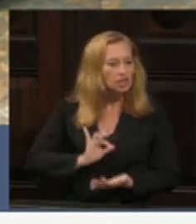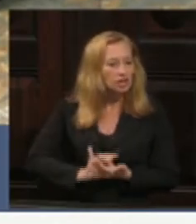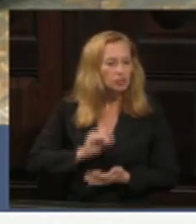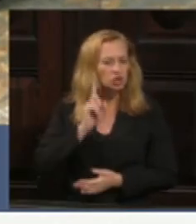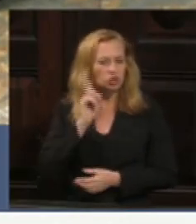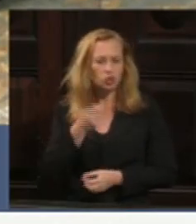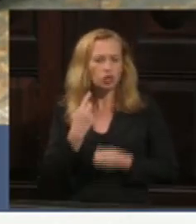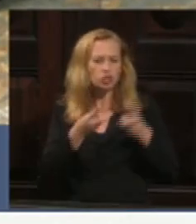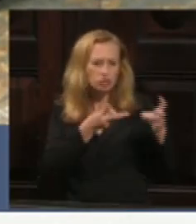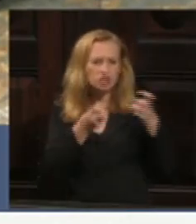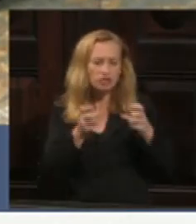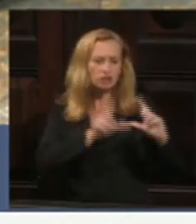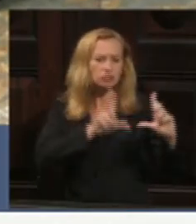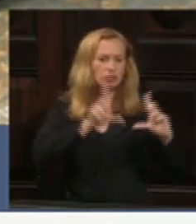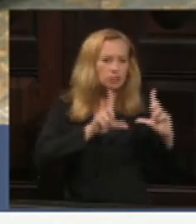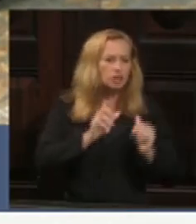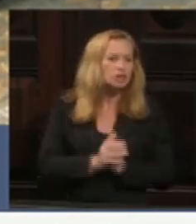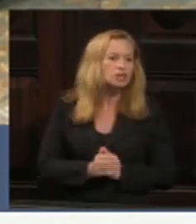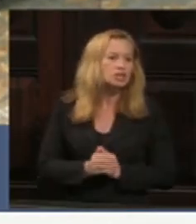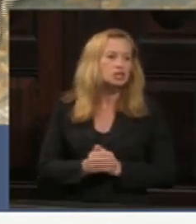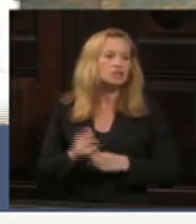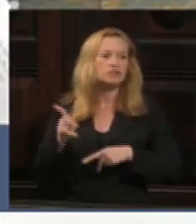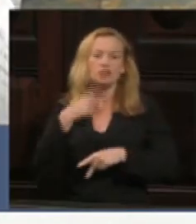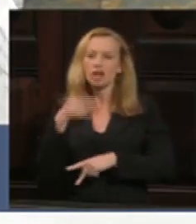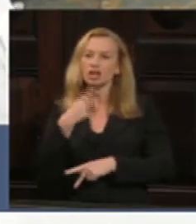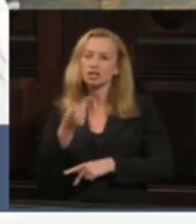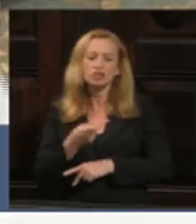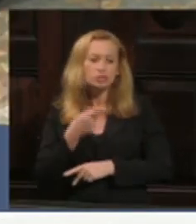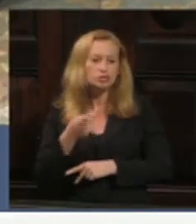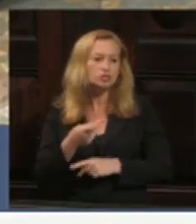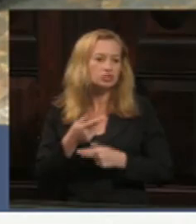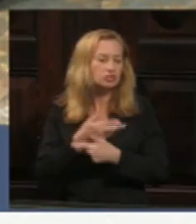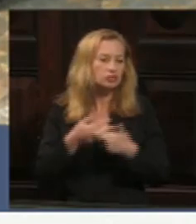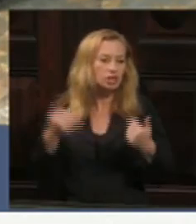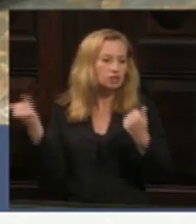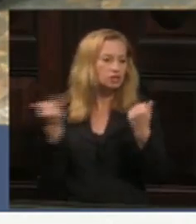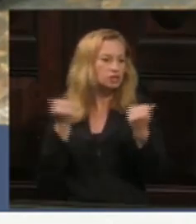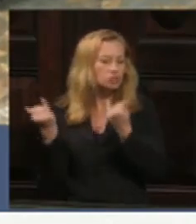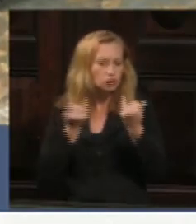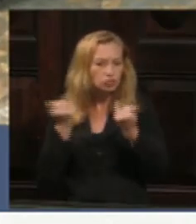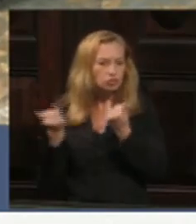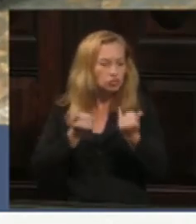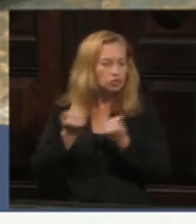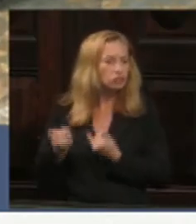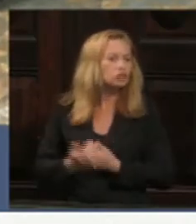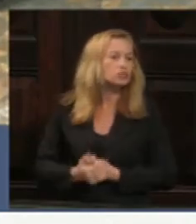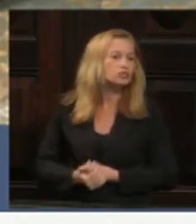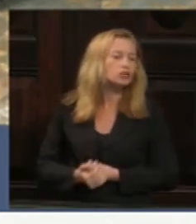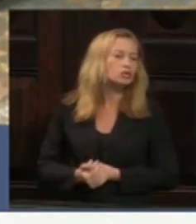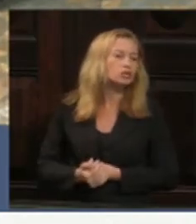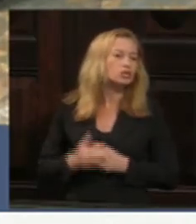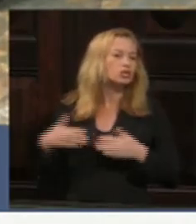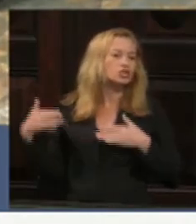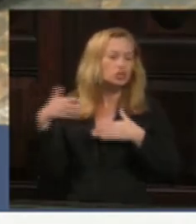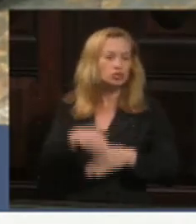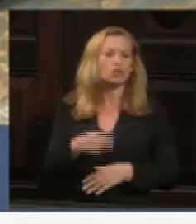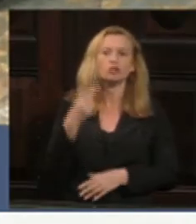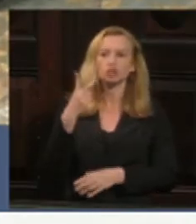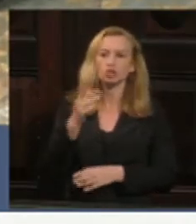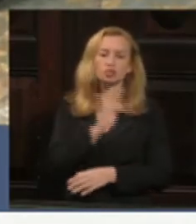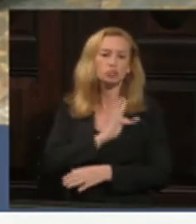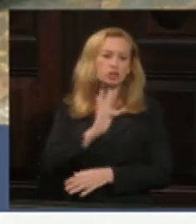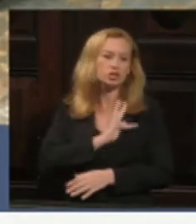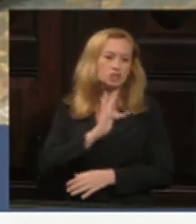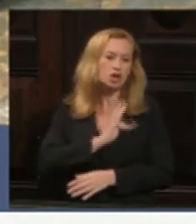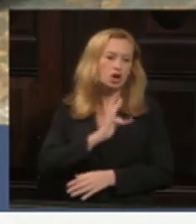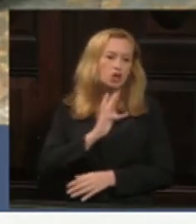a imprensa divulgando com um grande feito, né, que se chegou aos dois policiais, um que é